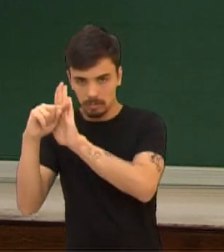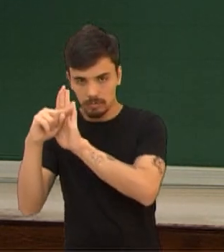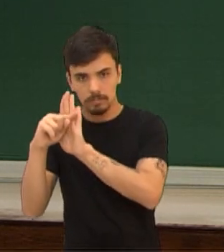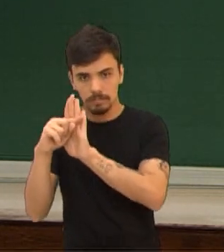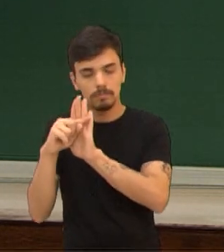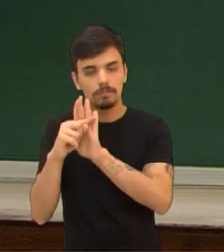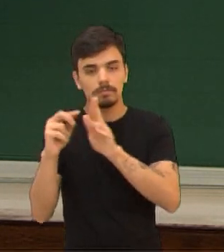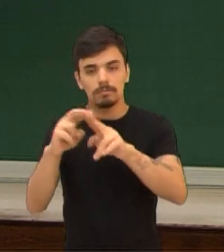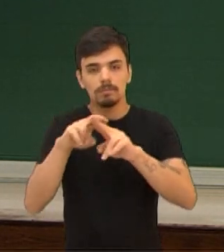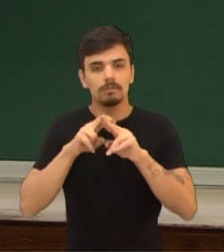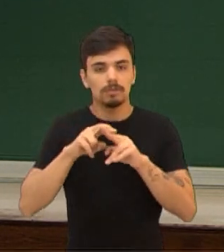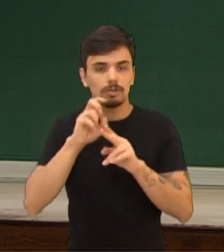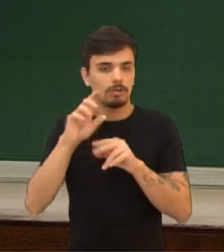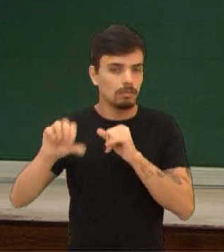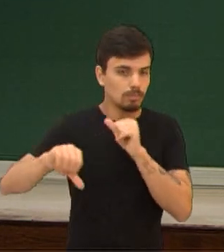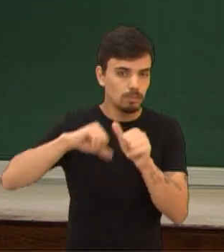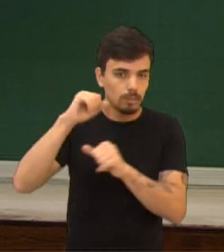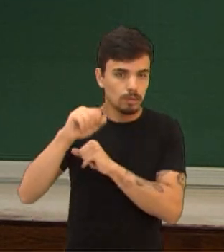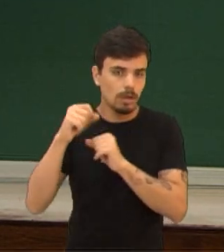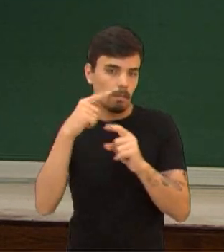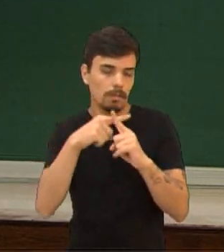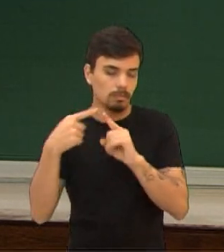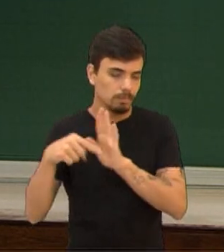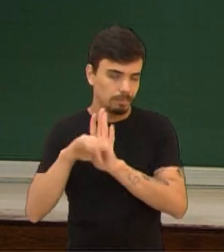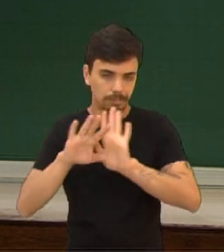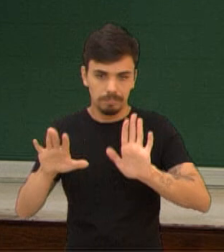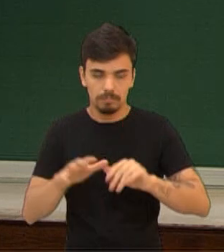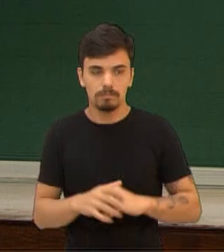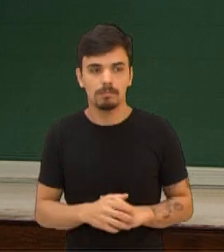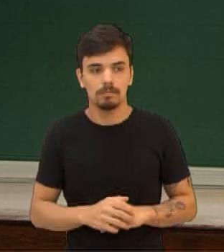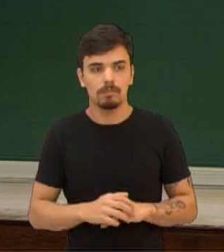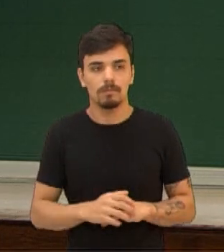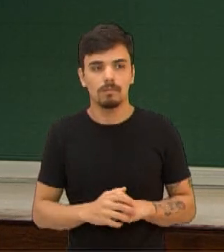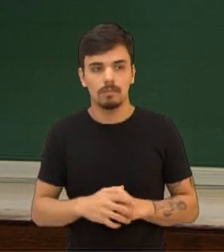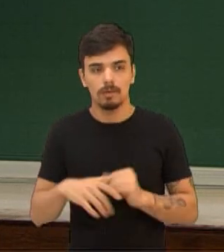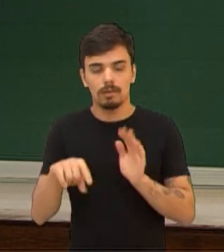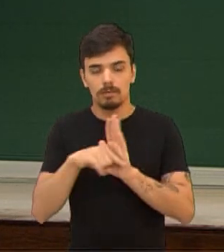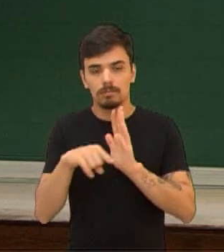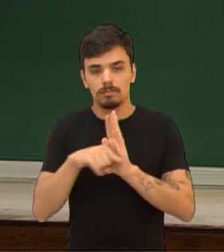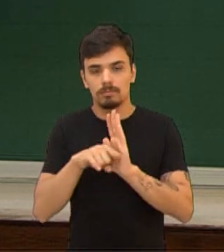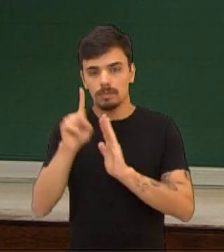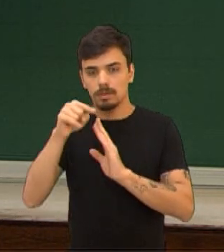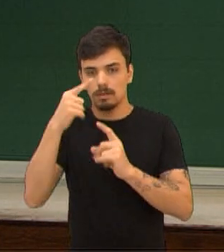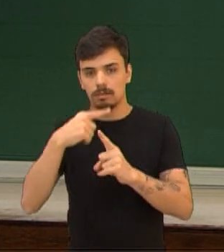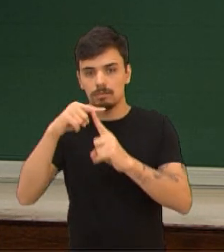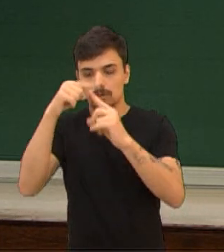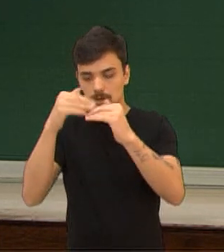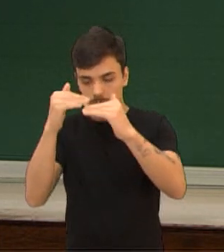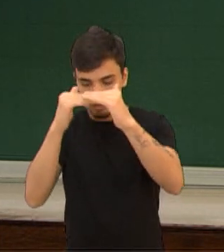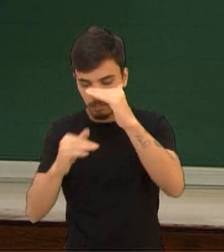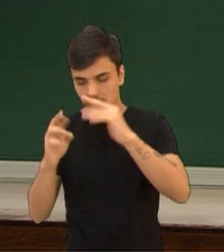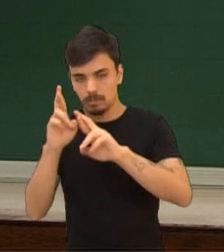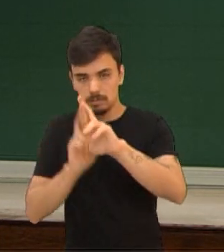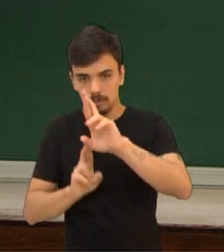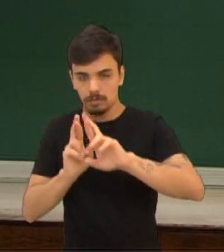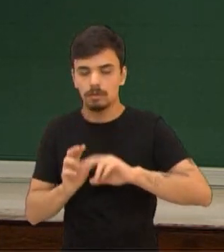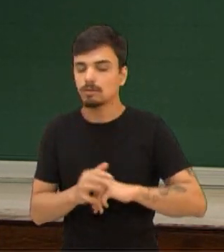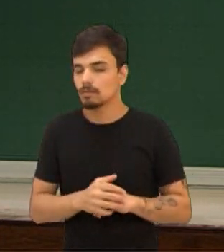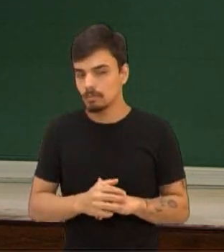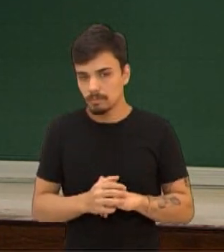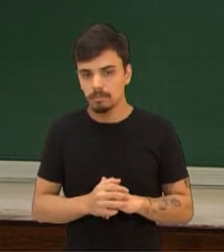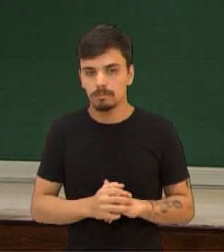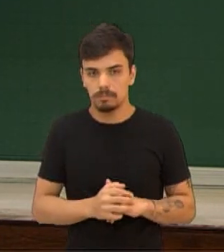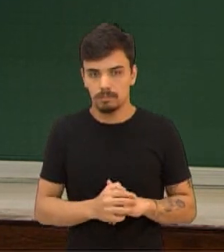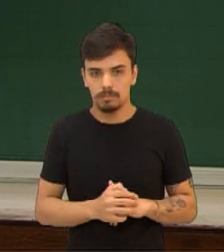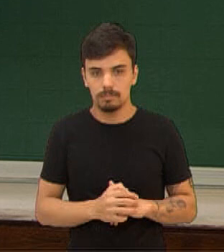essa, só mudou o sinal. Porém, essa carga que é negativa aqui, ela é positiva em relação a essa outra carga aqui. Ok?